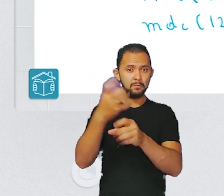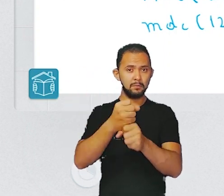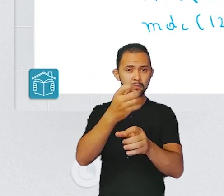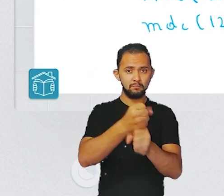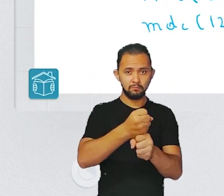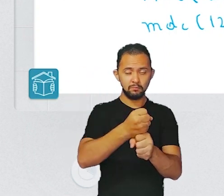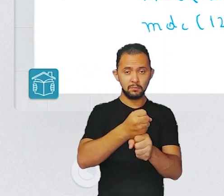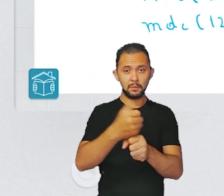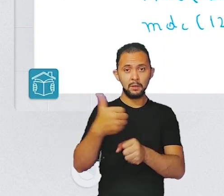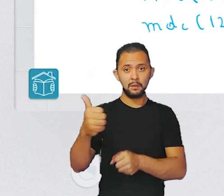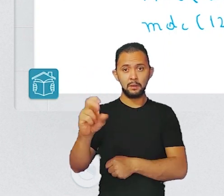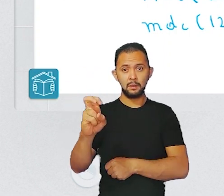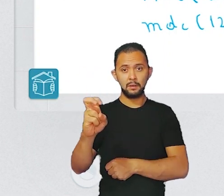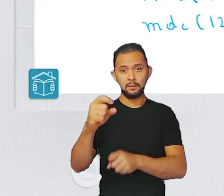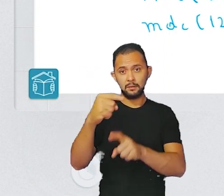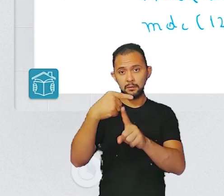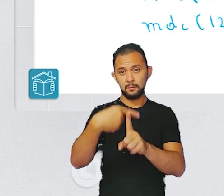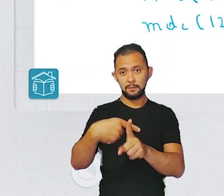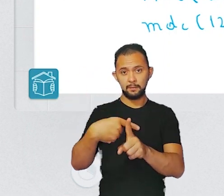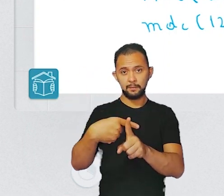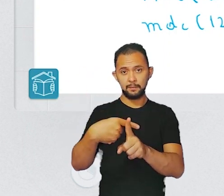números. 15 mais